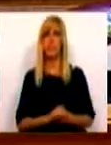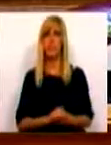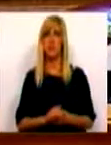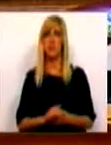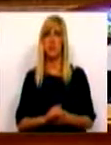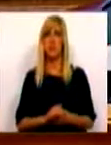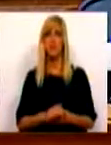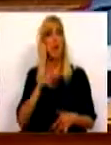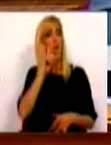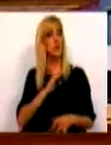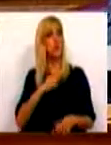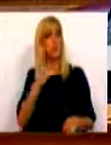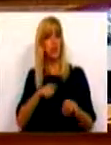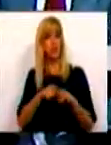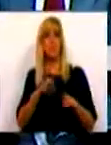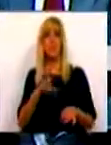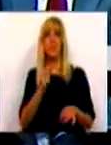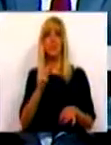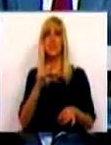A senhora deputada Cília Meireles